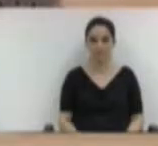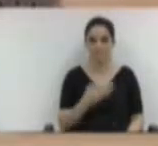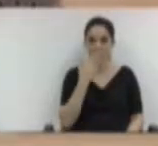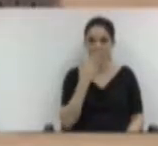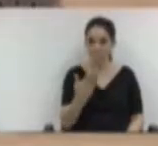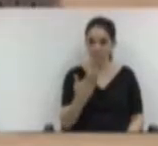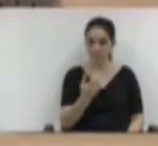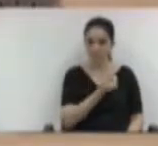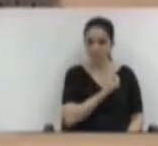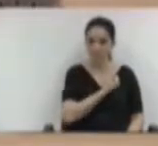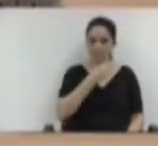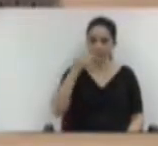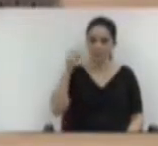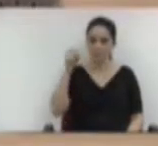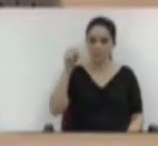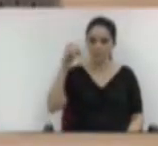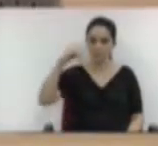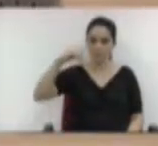Requerimento